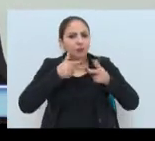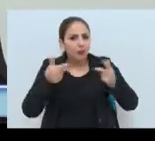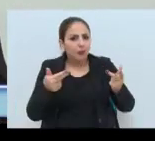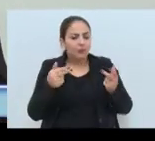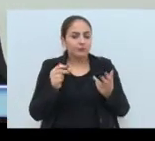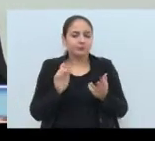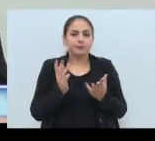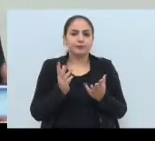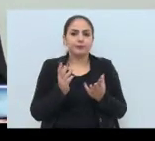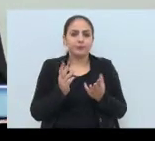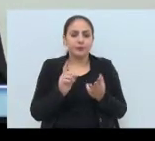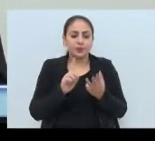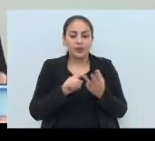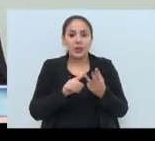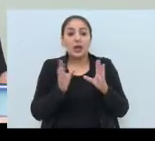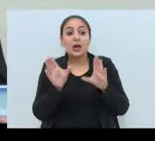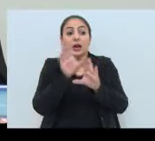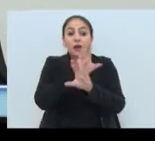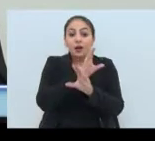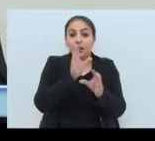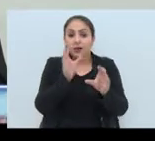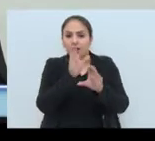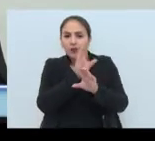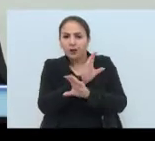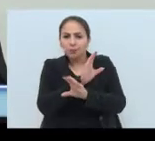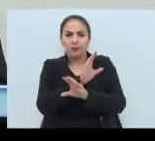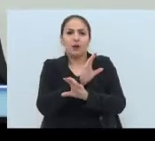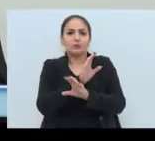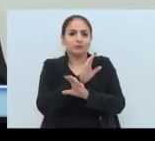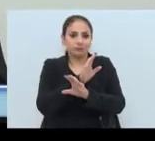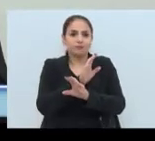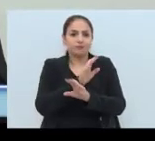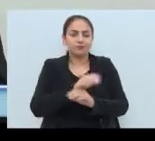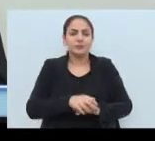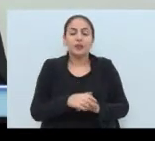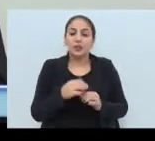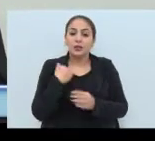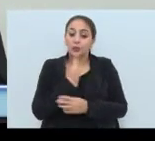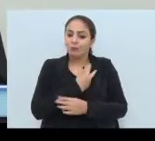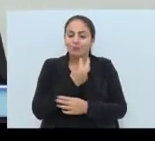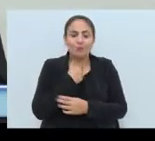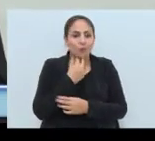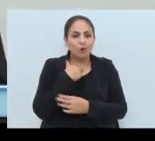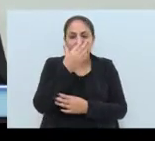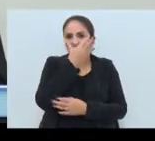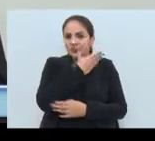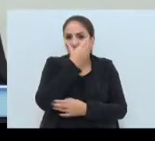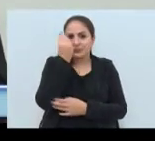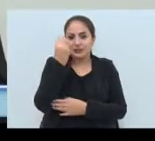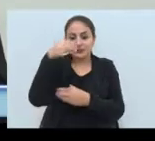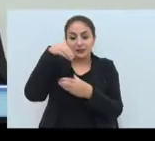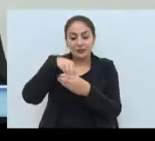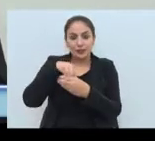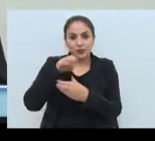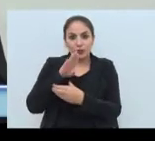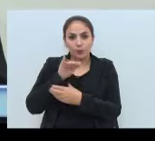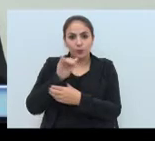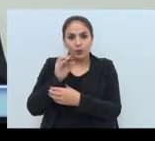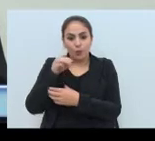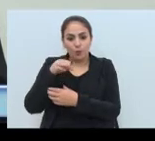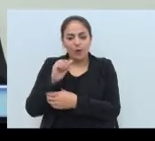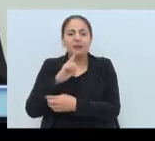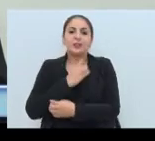animais, um clima mais ou menos parecido. E não podemos esquecer que nesse bioma